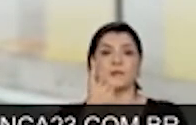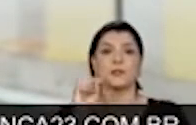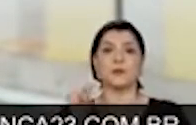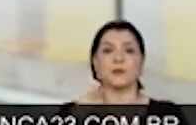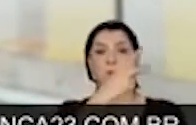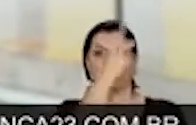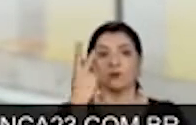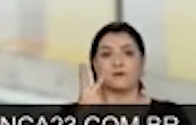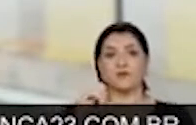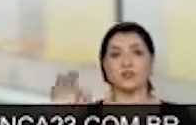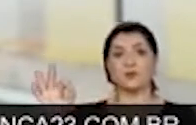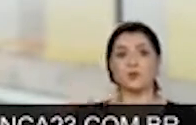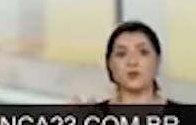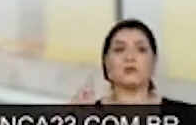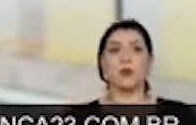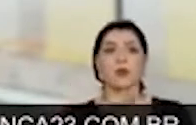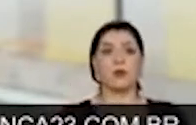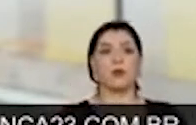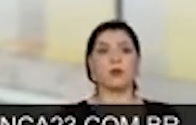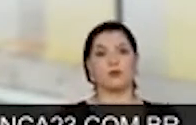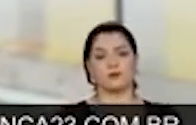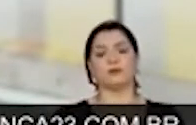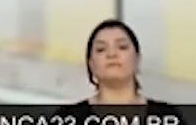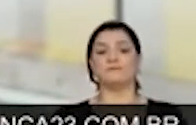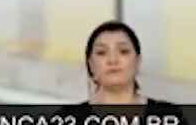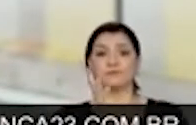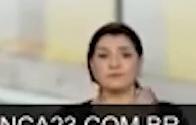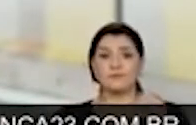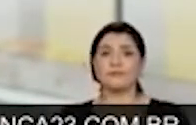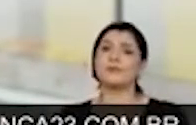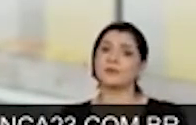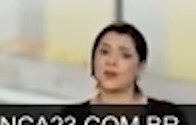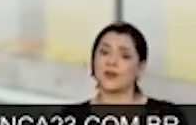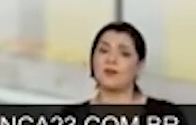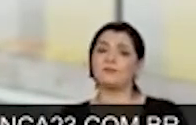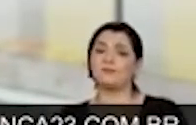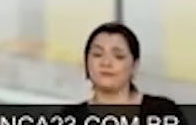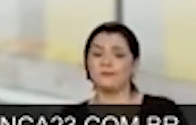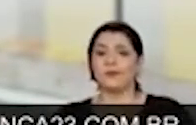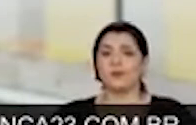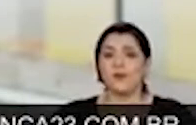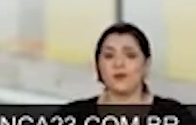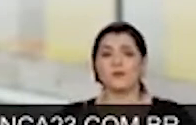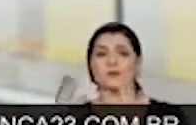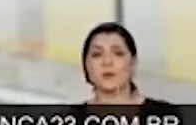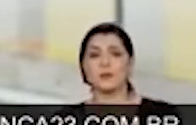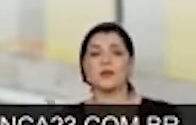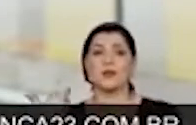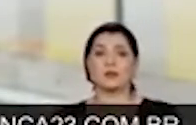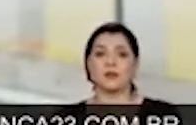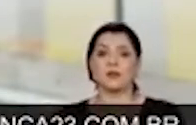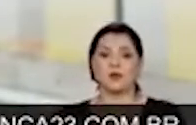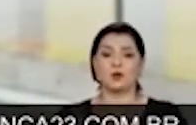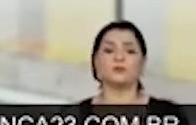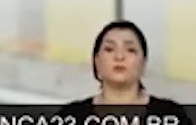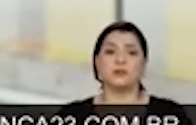pessoas, 20% crianças. O desaparecimento faz muitas vítimas. As famílias sofrem e ainda hoje precisam bater